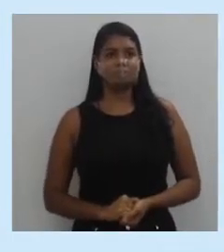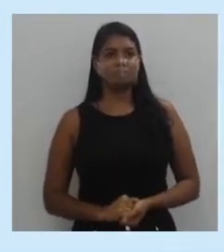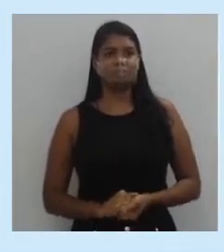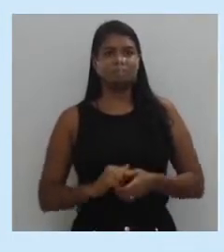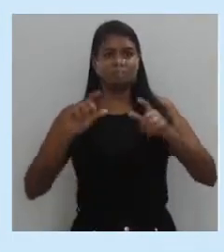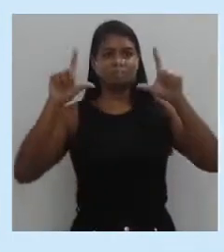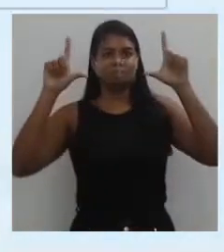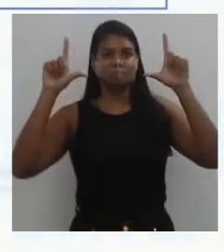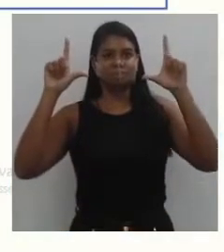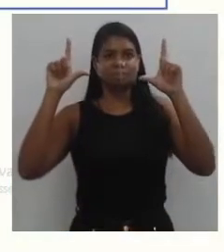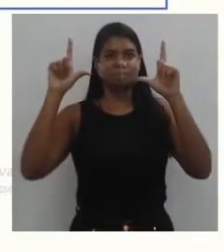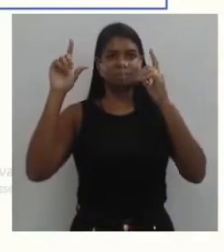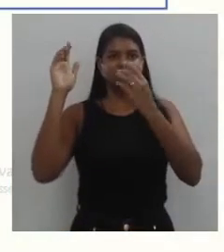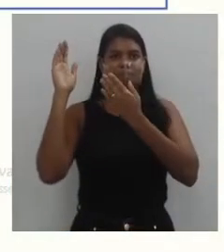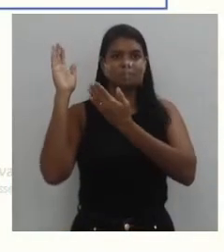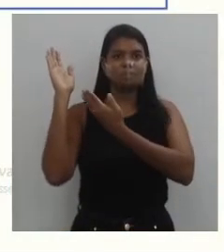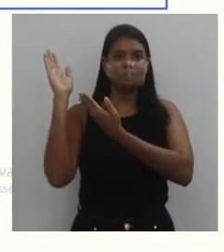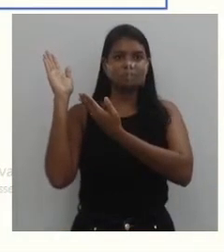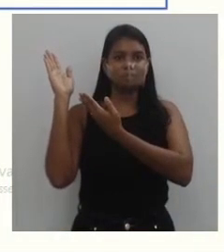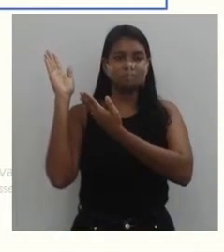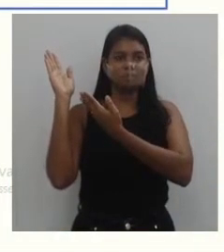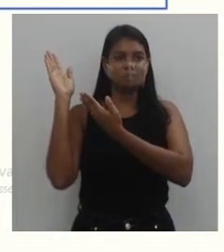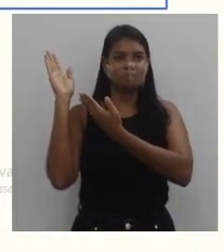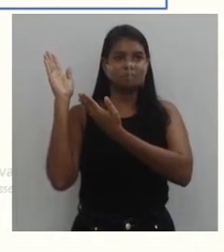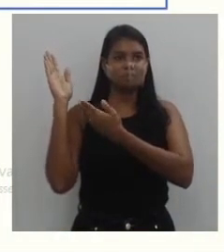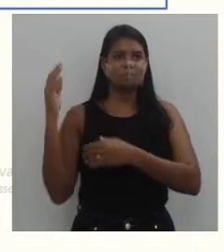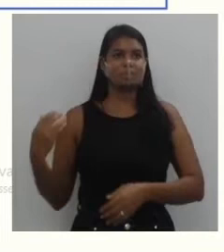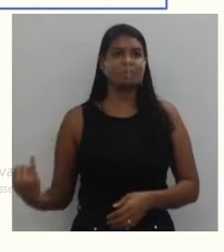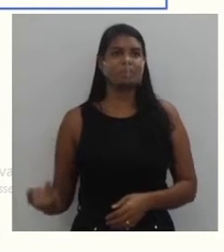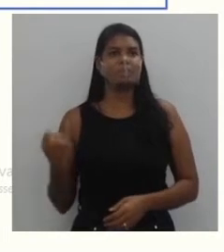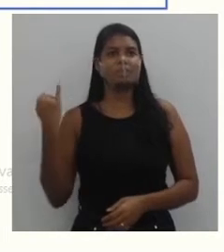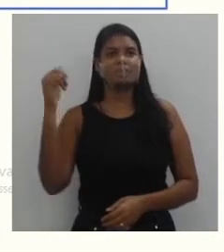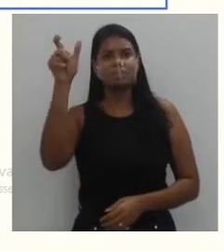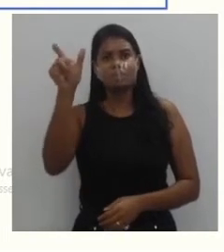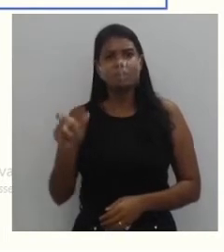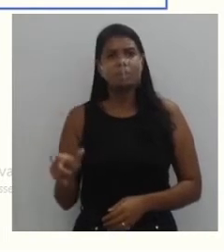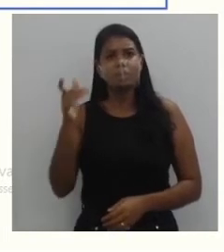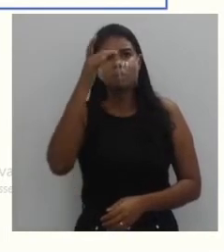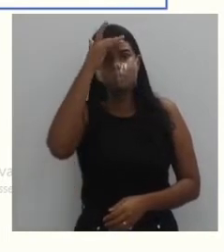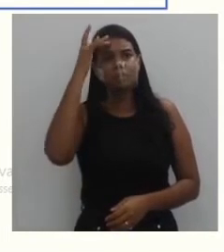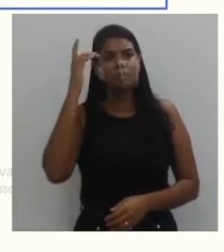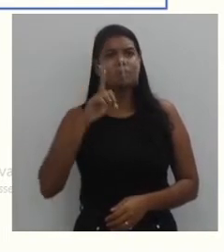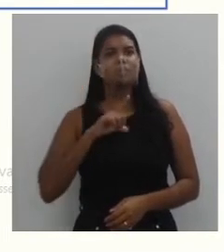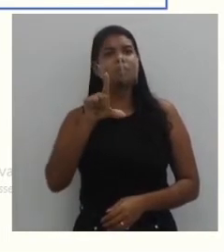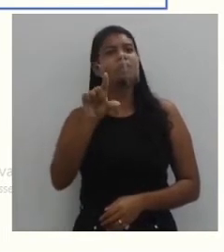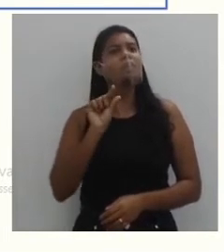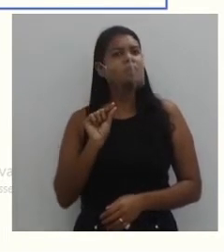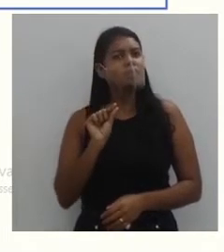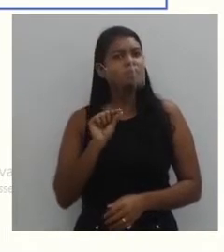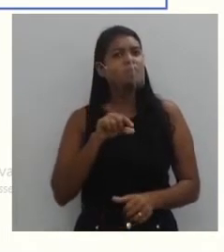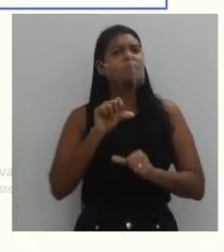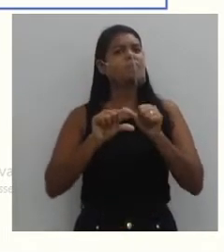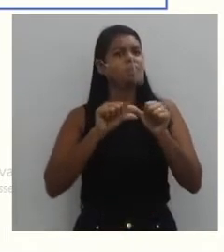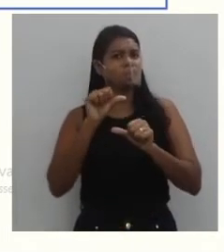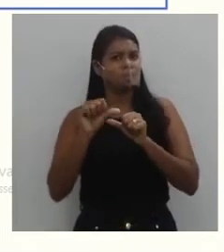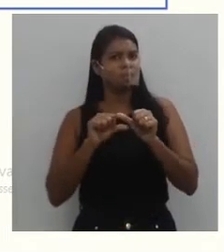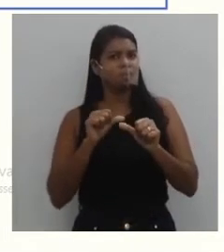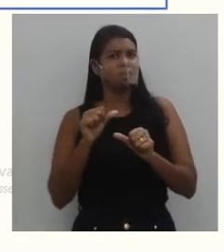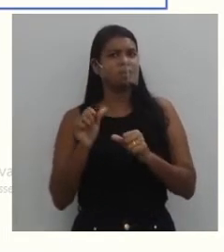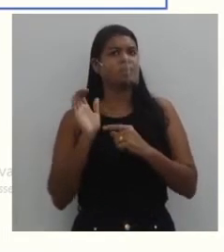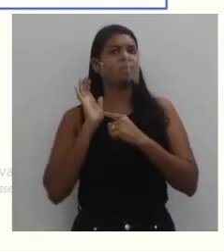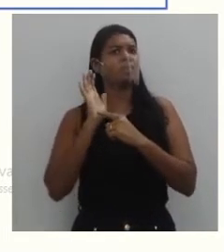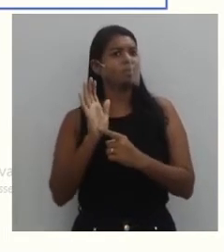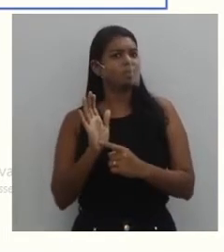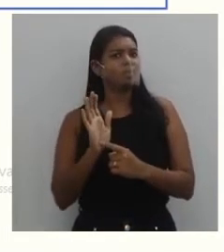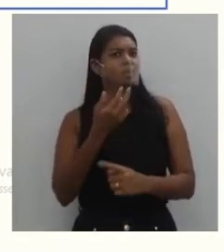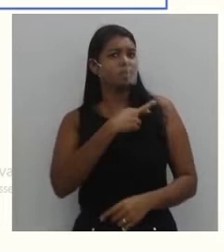aqui, na tela nós temos algo importante. Todo indivíduo tem direito de ter, mudar e